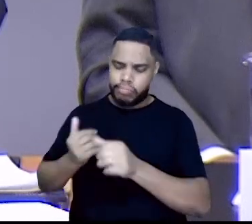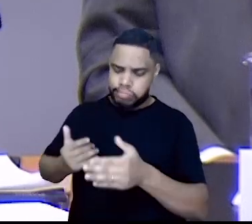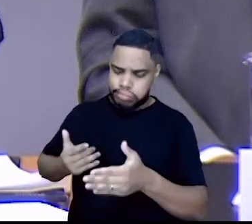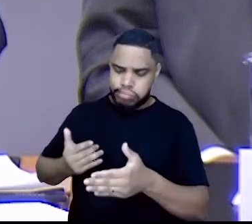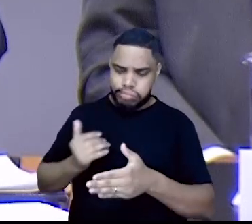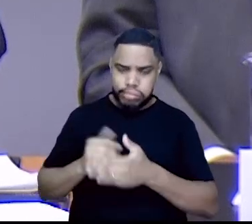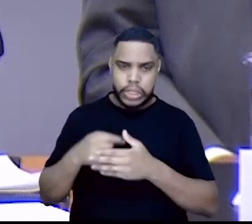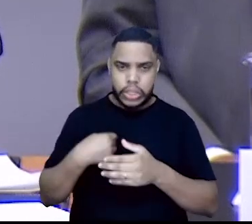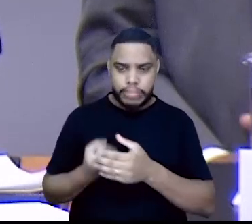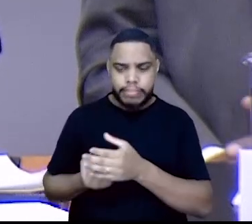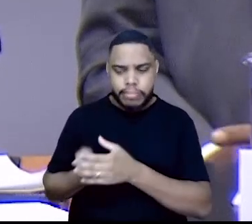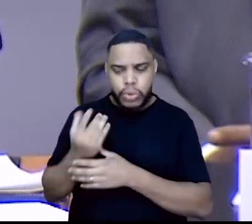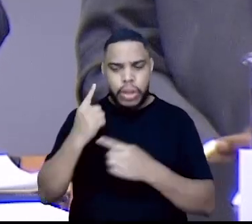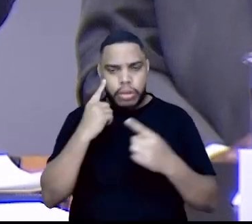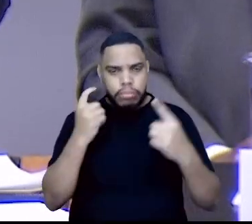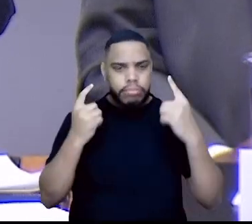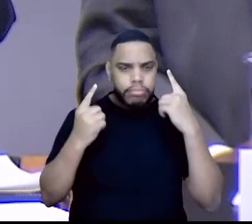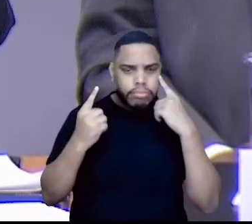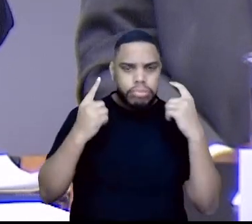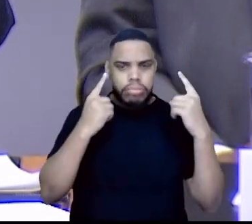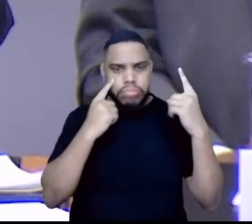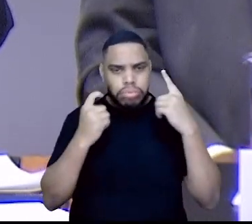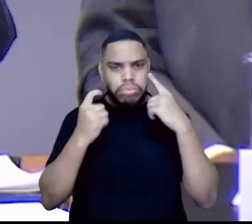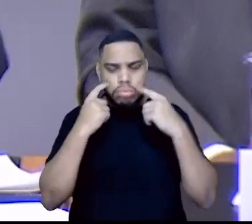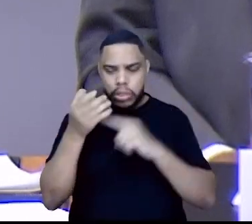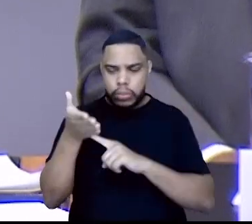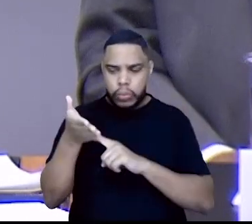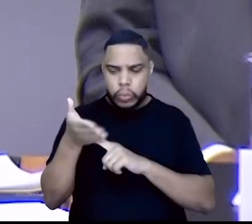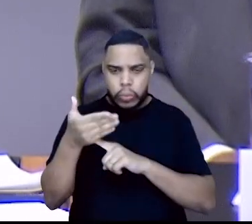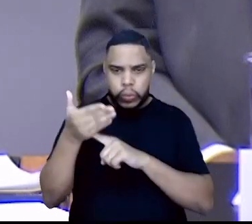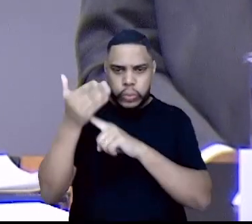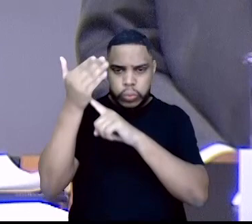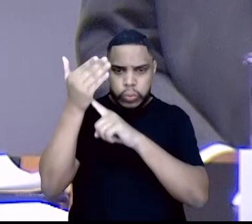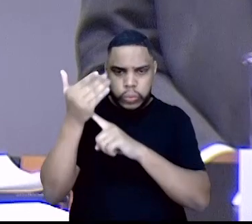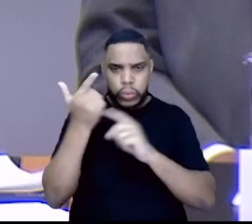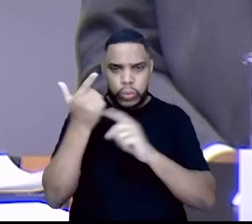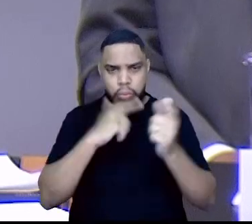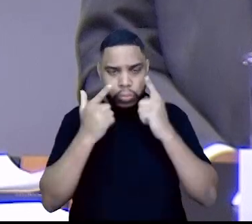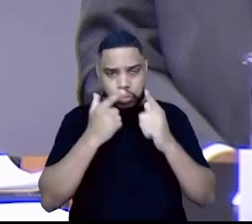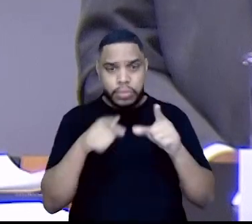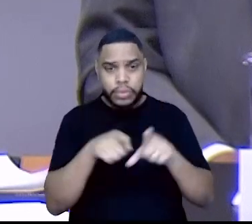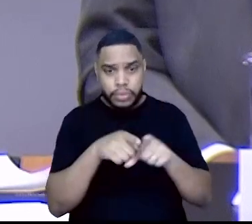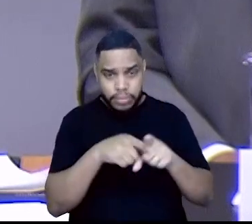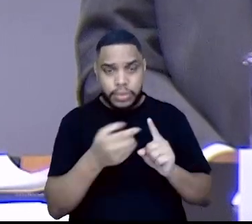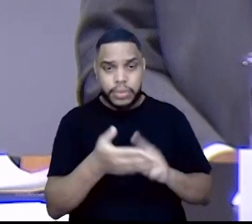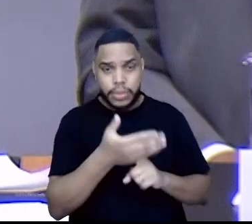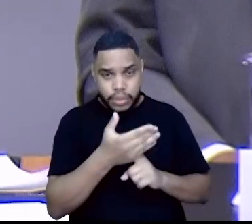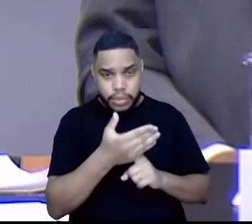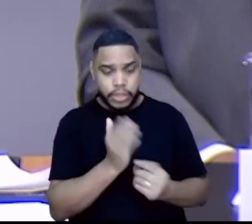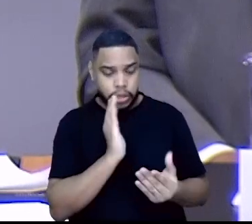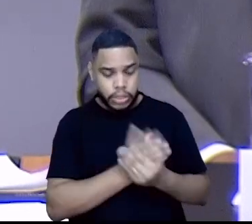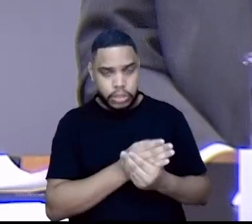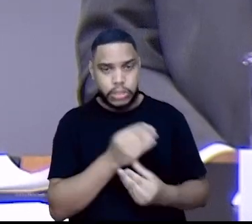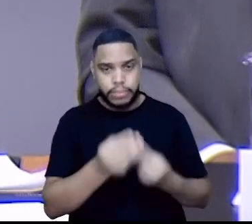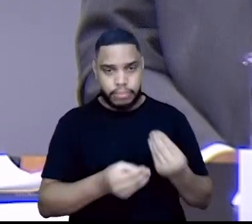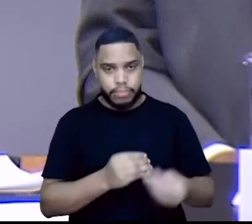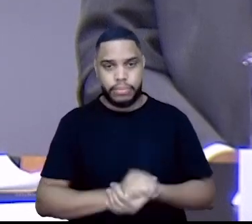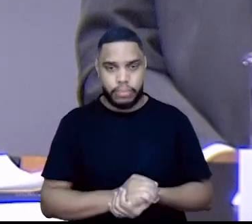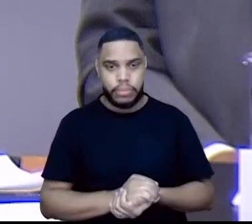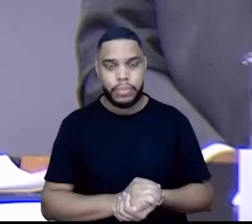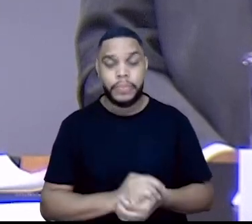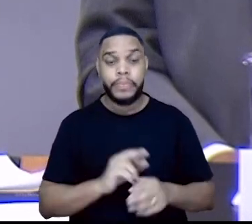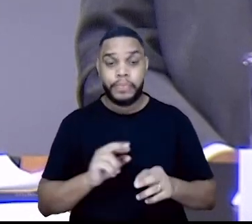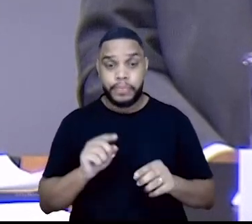desenvolvemos algumas ferramentas tecnológicas e algumas ferramentas processuais que, de certa